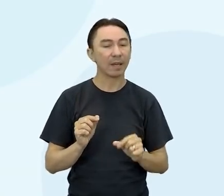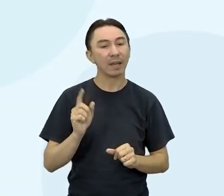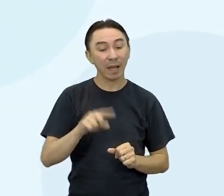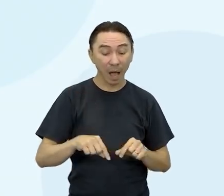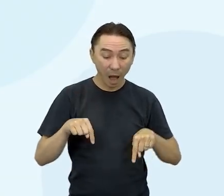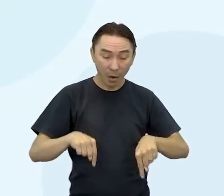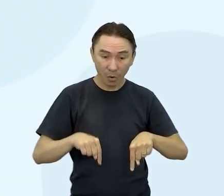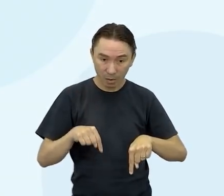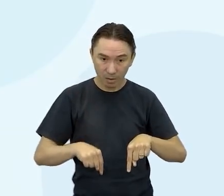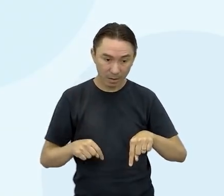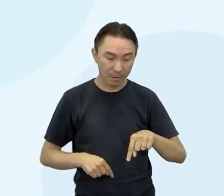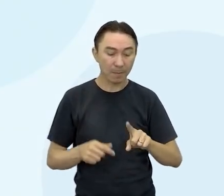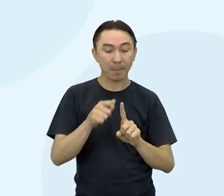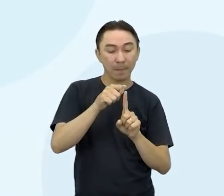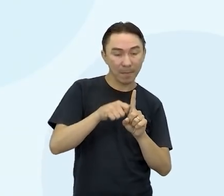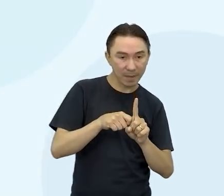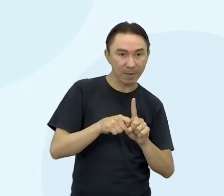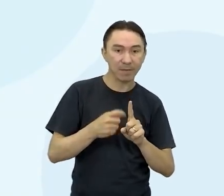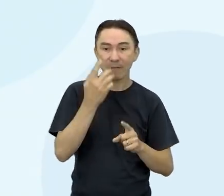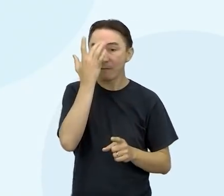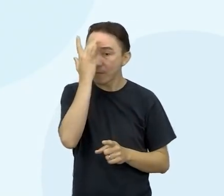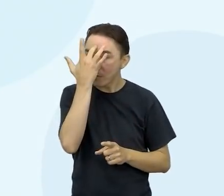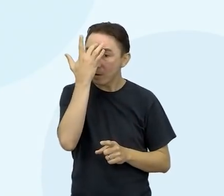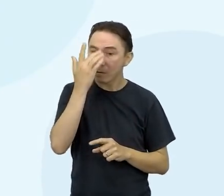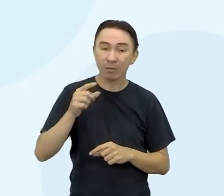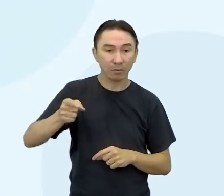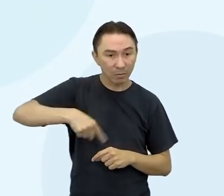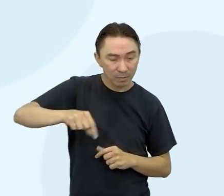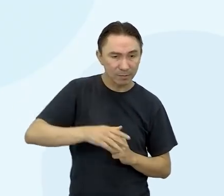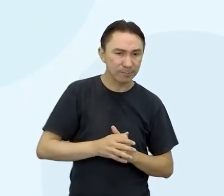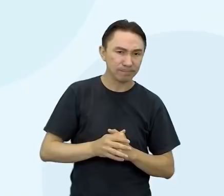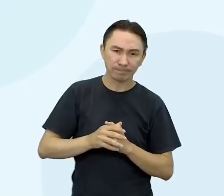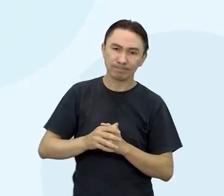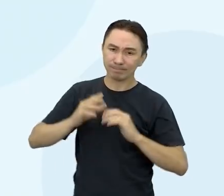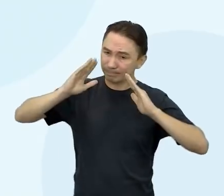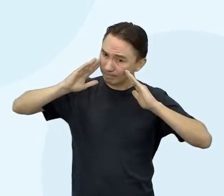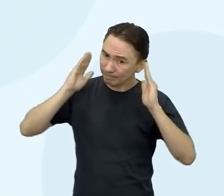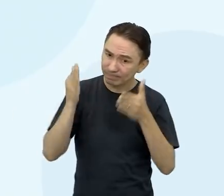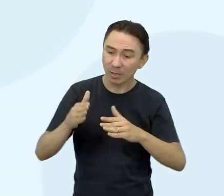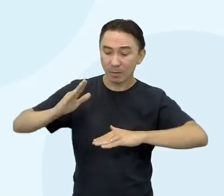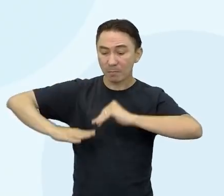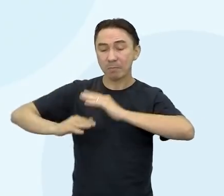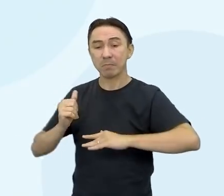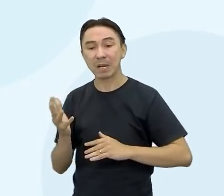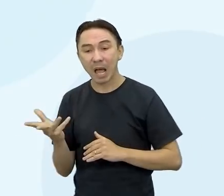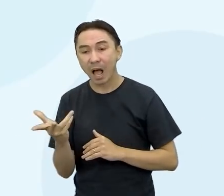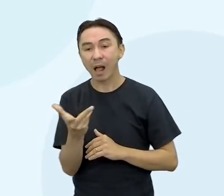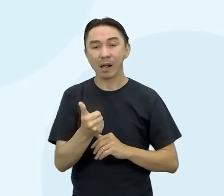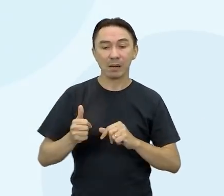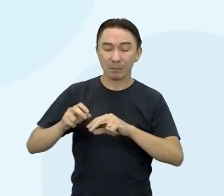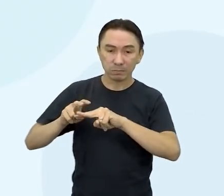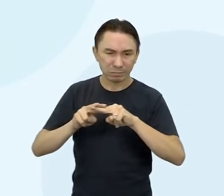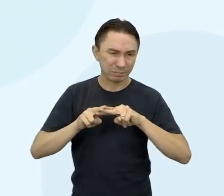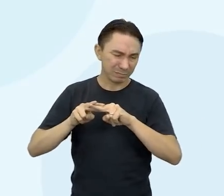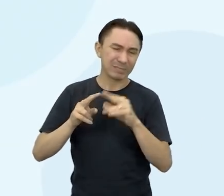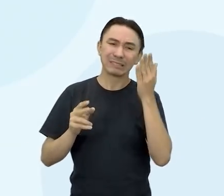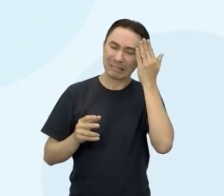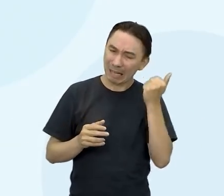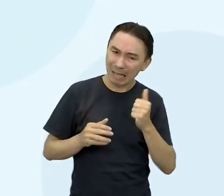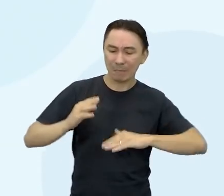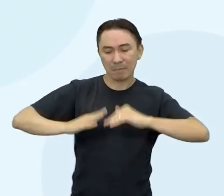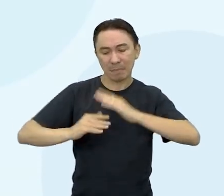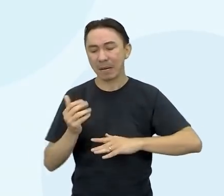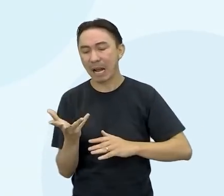gente considerar as habilidades de retomada. Lembrando que a gente já viu, né, o que são habilidades essenciais, como